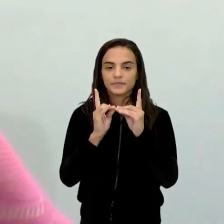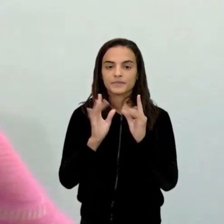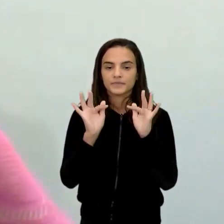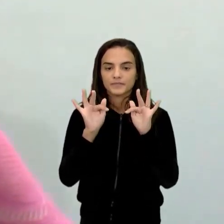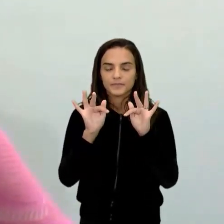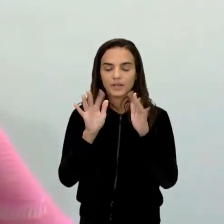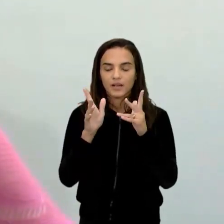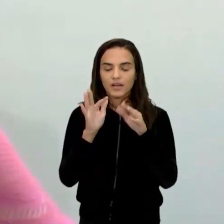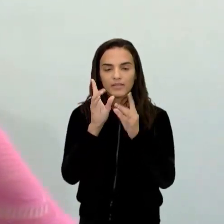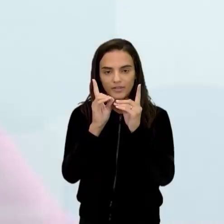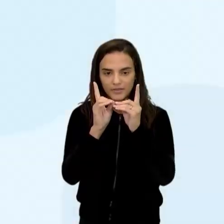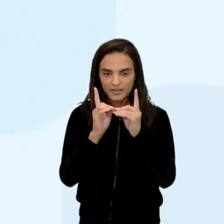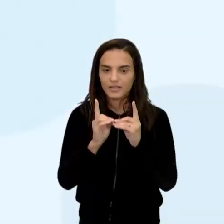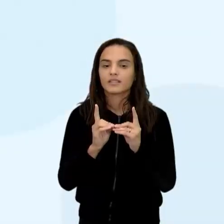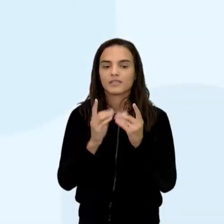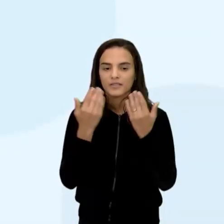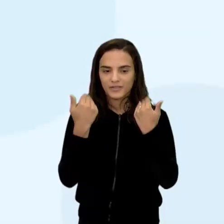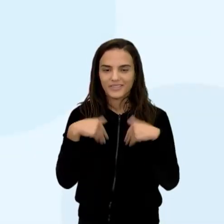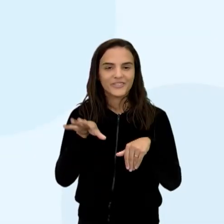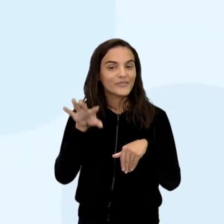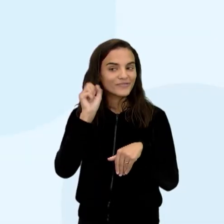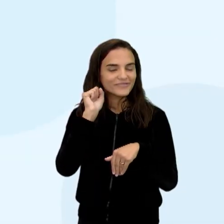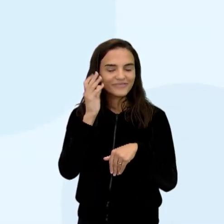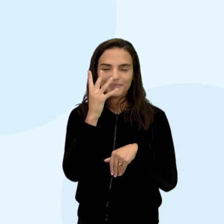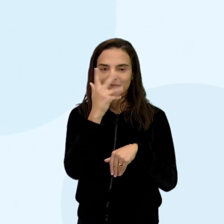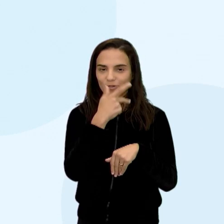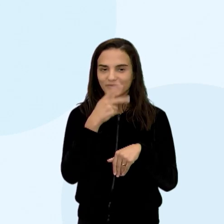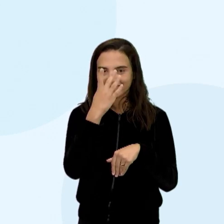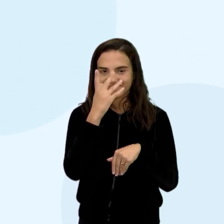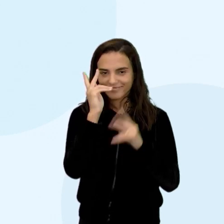física e dessa pessoa tão linda que vocês vão ouvir agora.